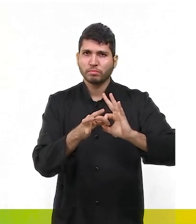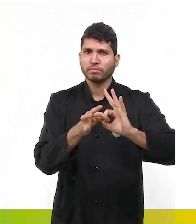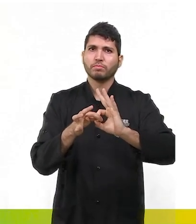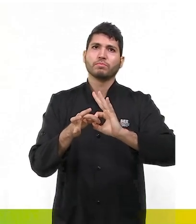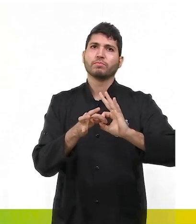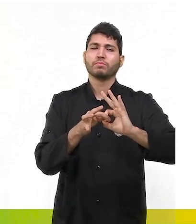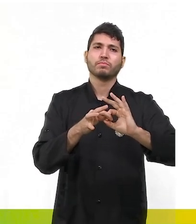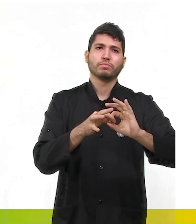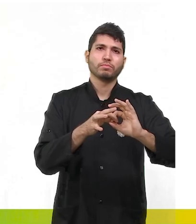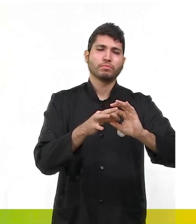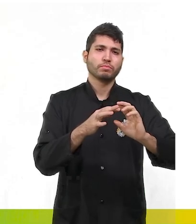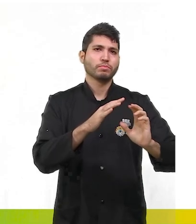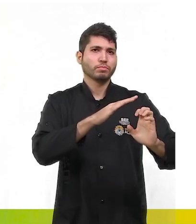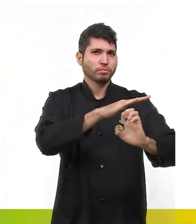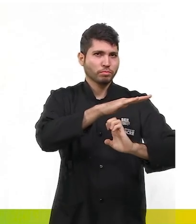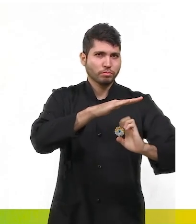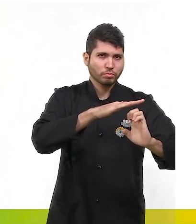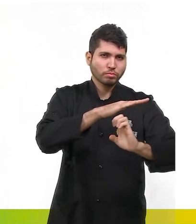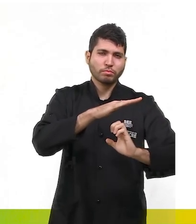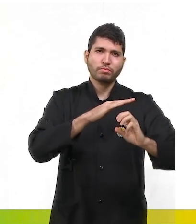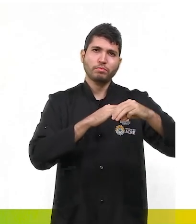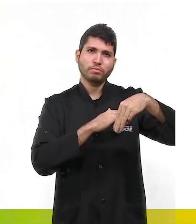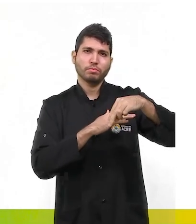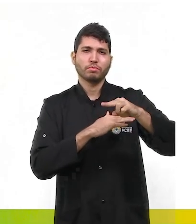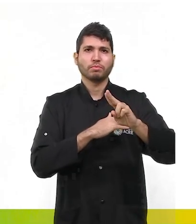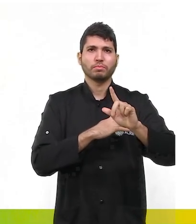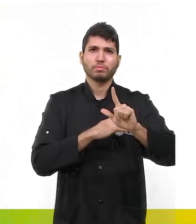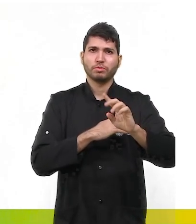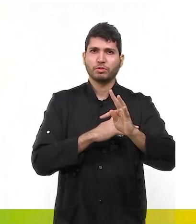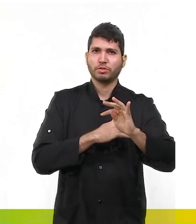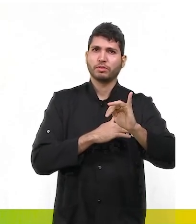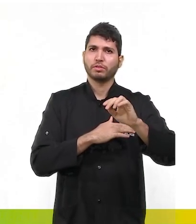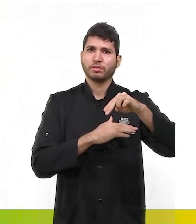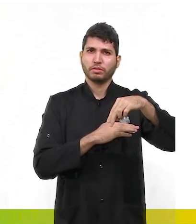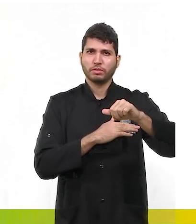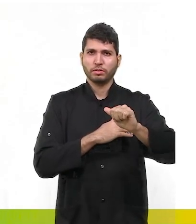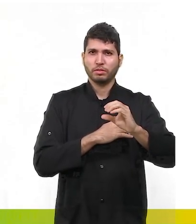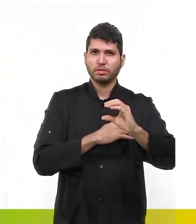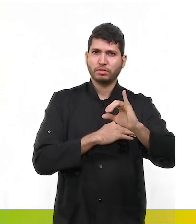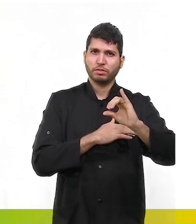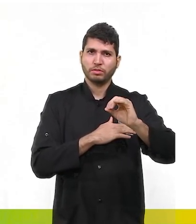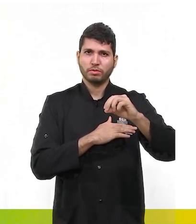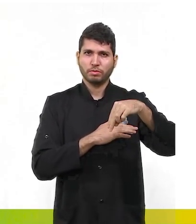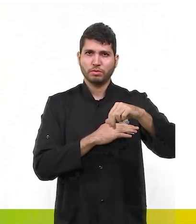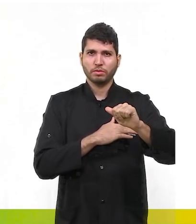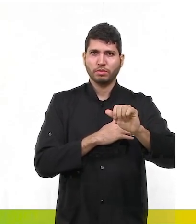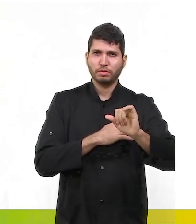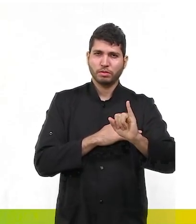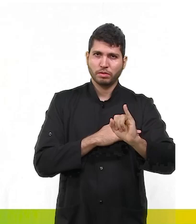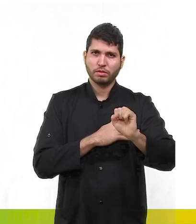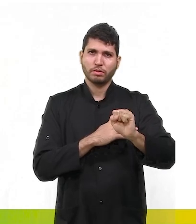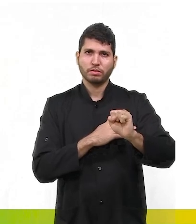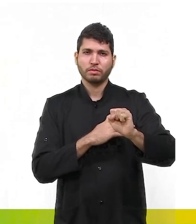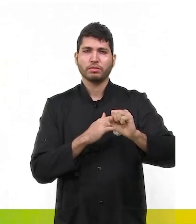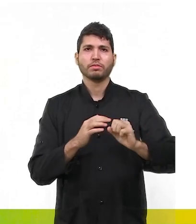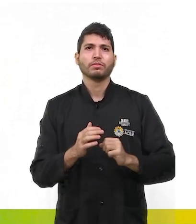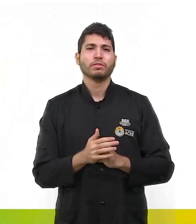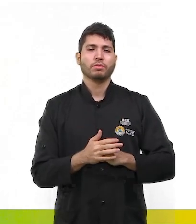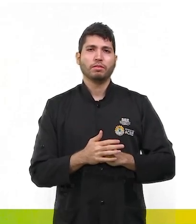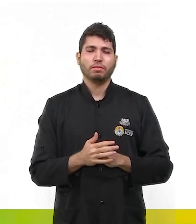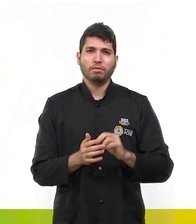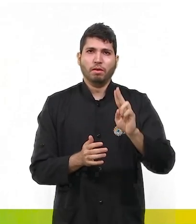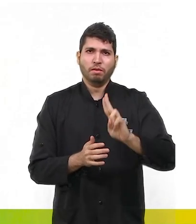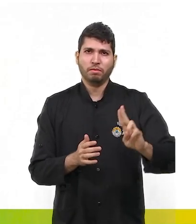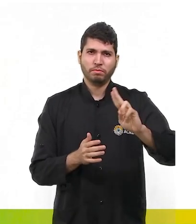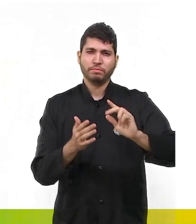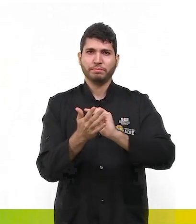das empresas multinacionais atuando aí em diversos países. Bem interessante isso, que é